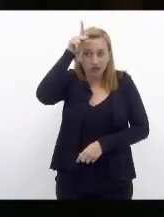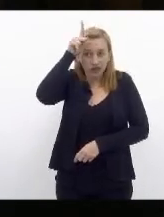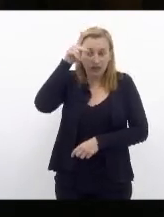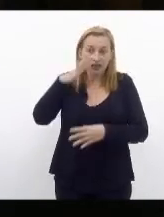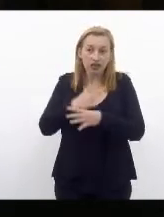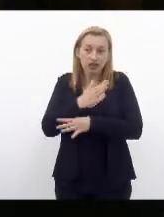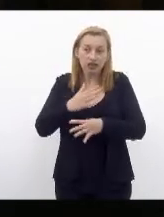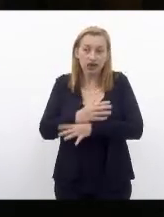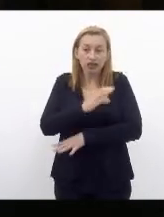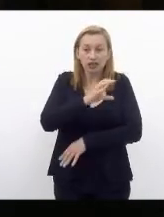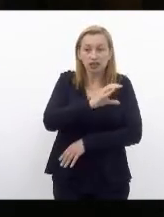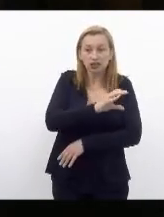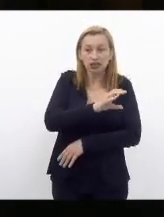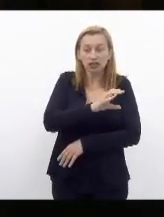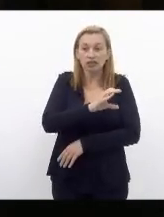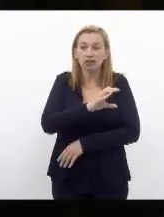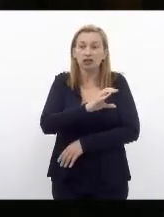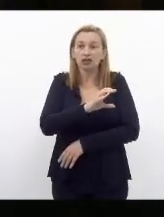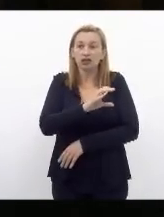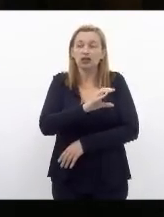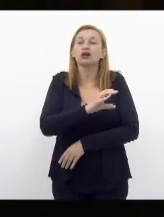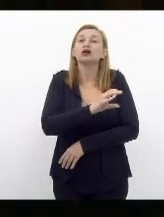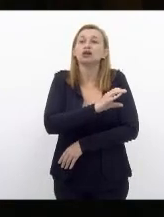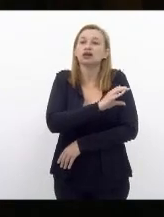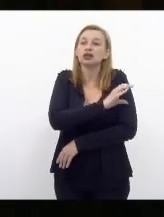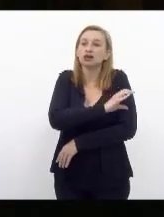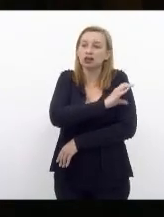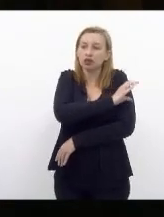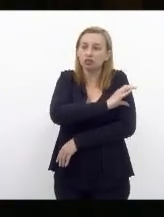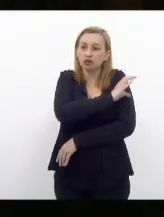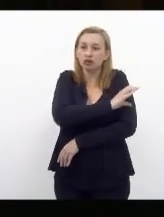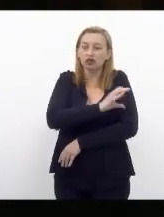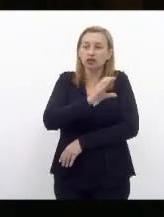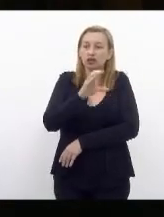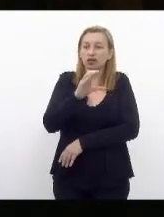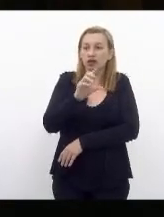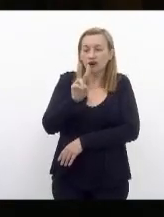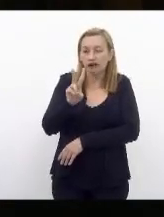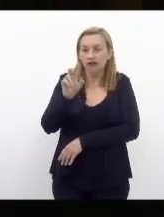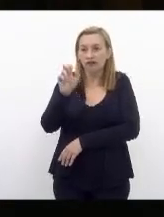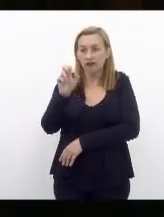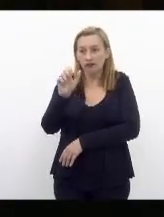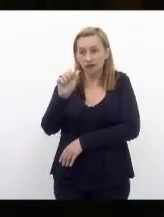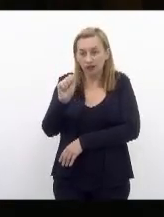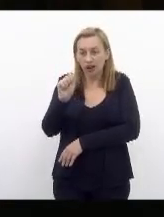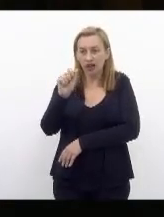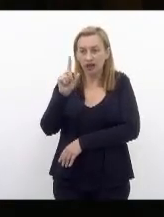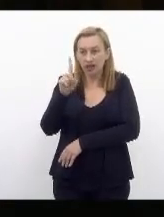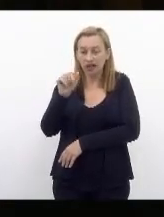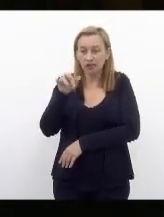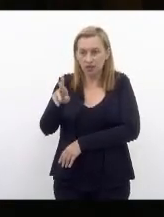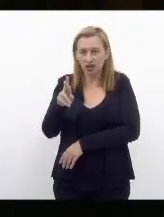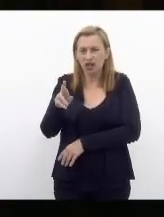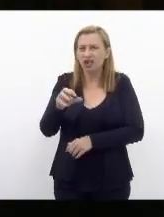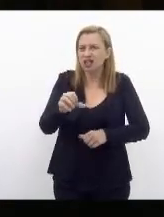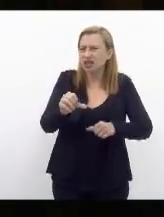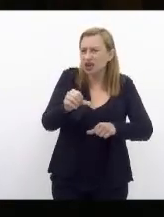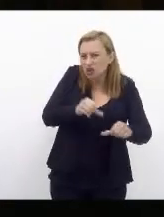de Campos, Vladimir Garotinho. Ora, na troca de farpas,